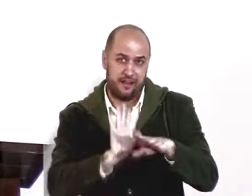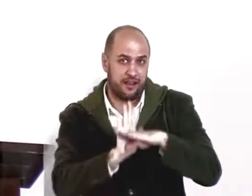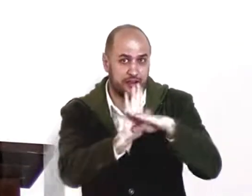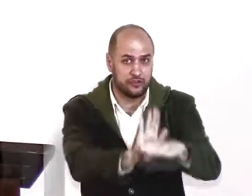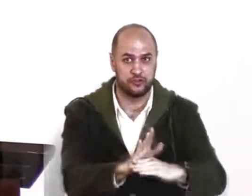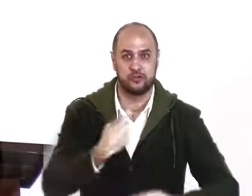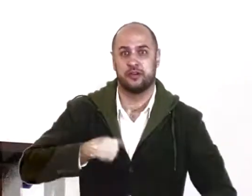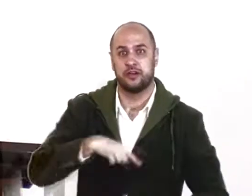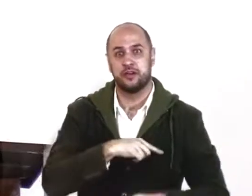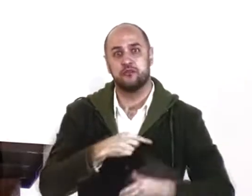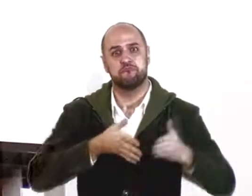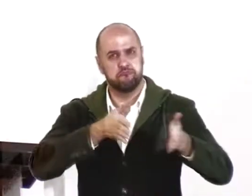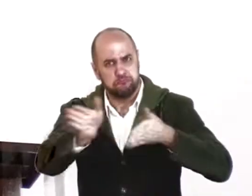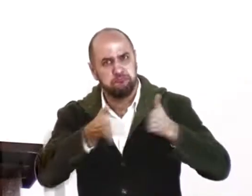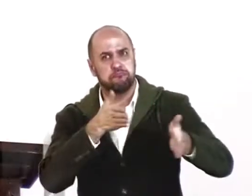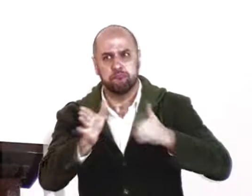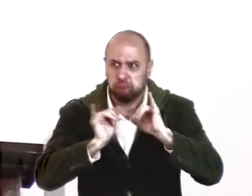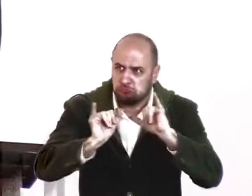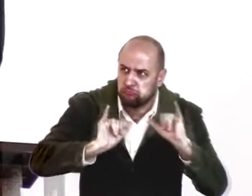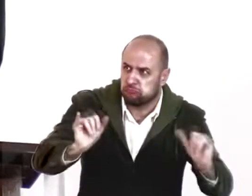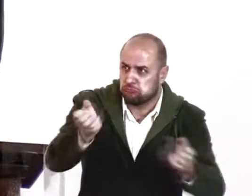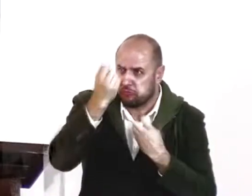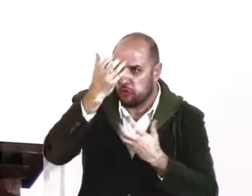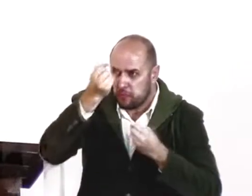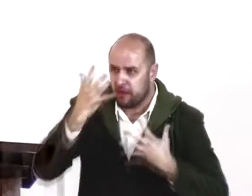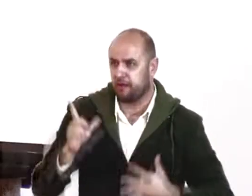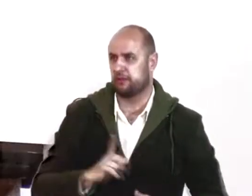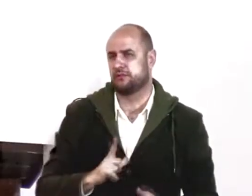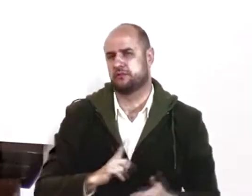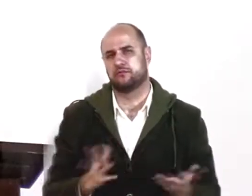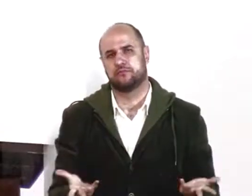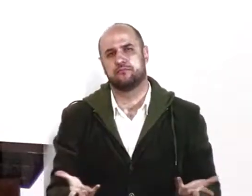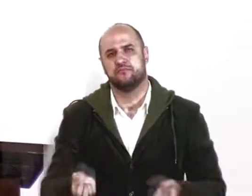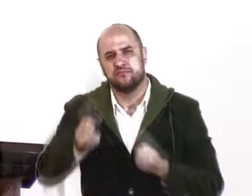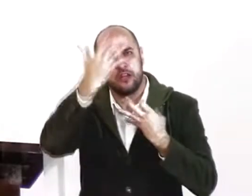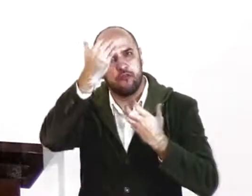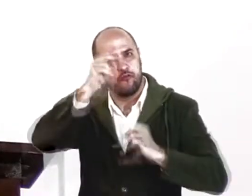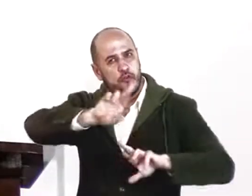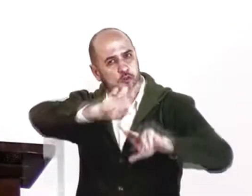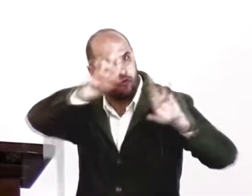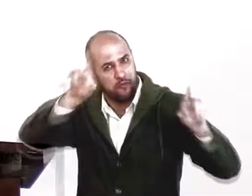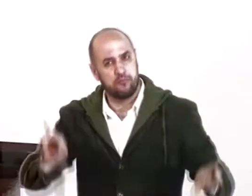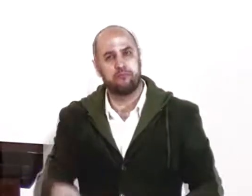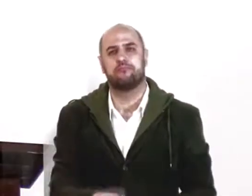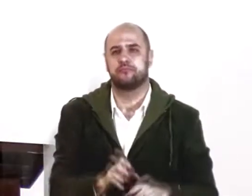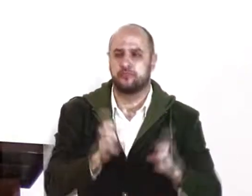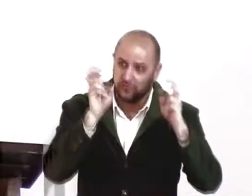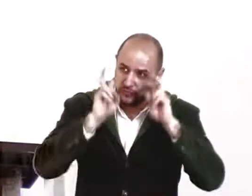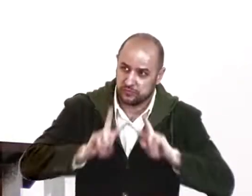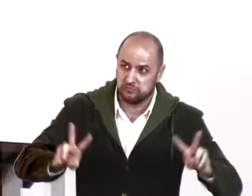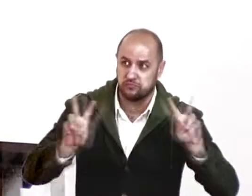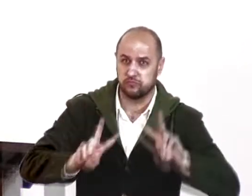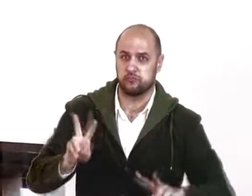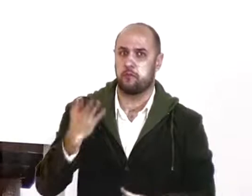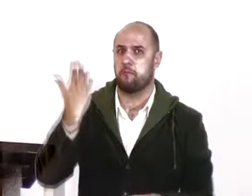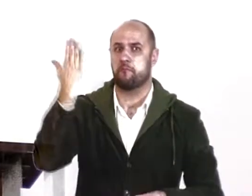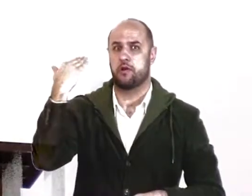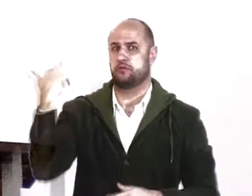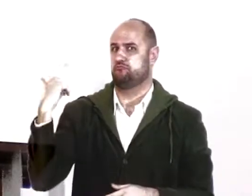as pessoas tenham acesso a informações, ou múltiplas informações e perspectivas que antes